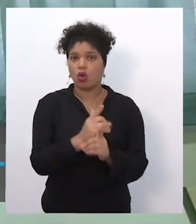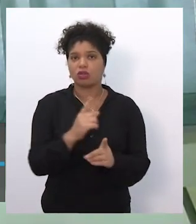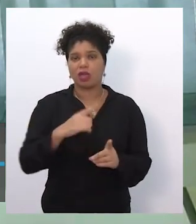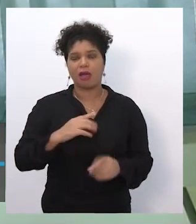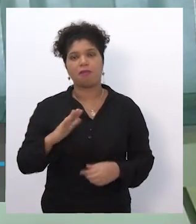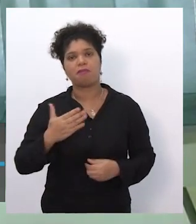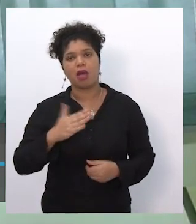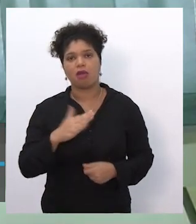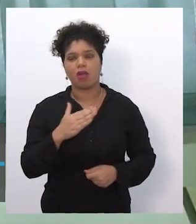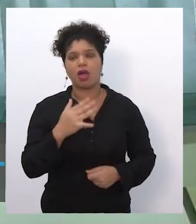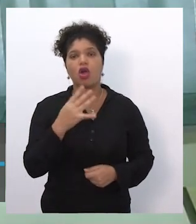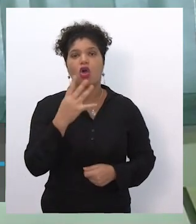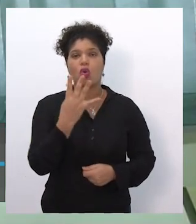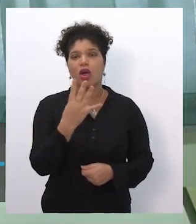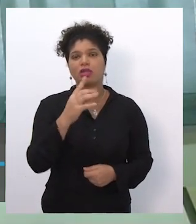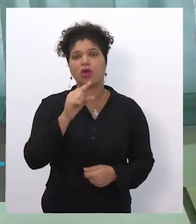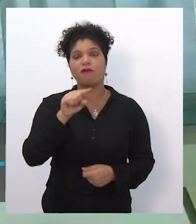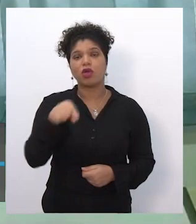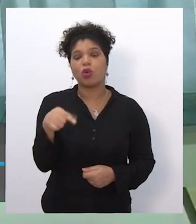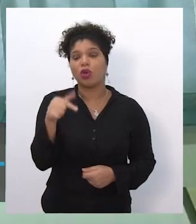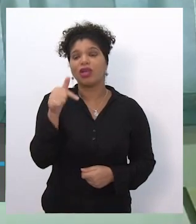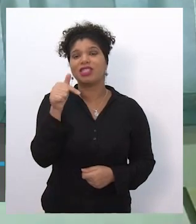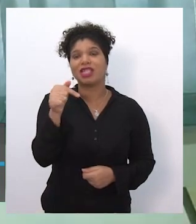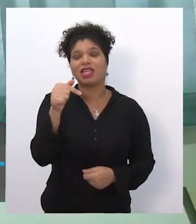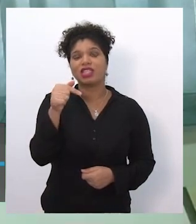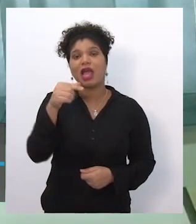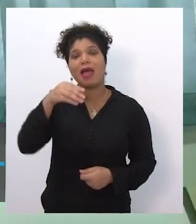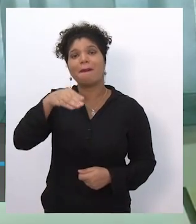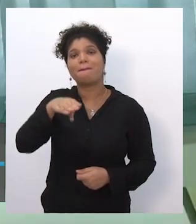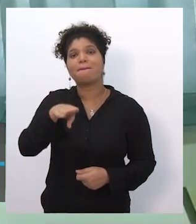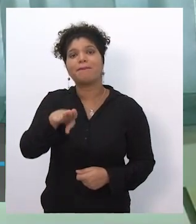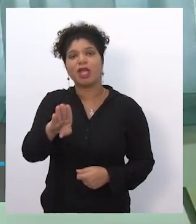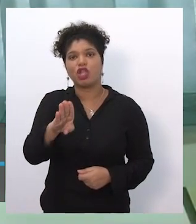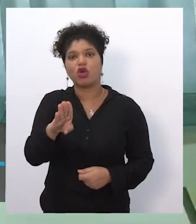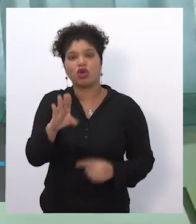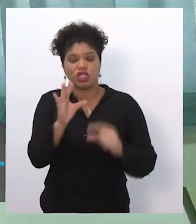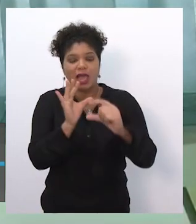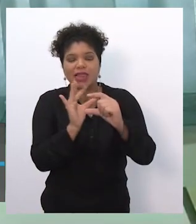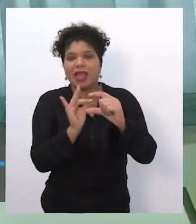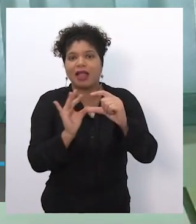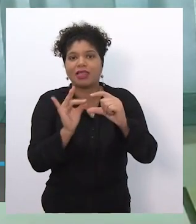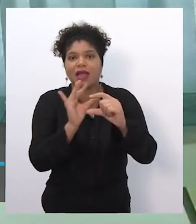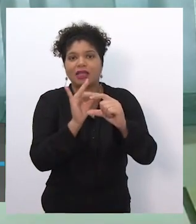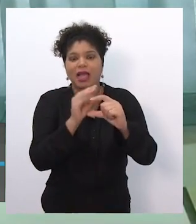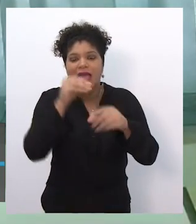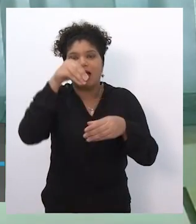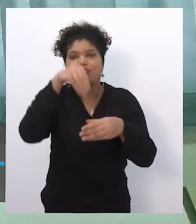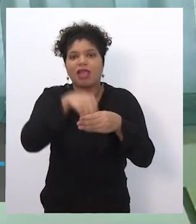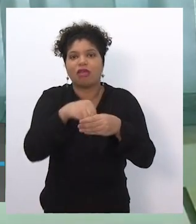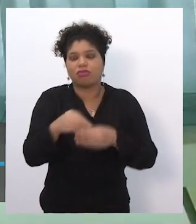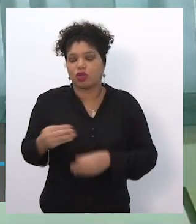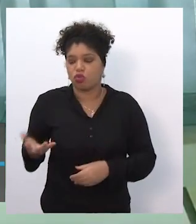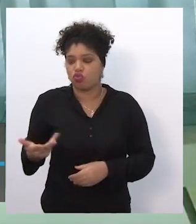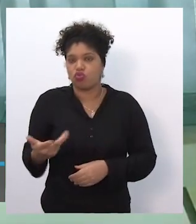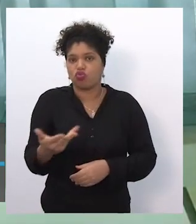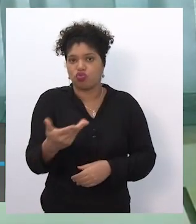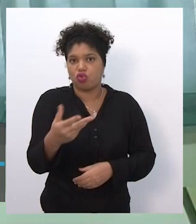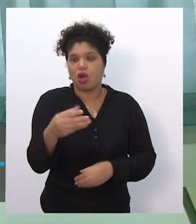cerca de 4,7 bilhões de transistores em um processador. Olha